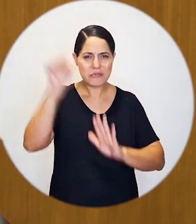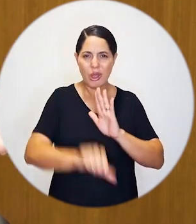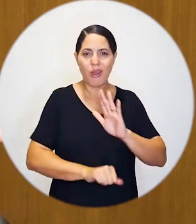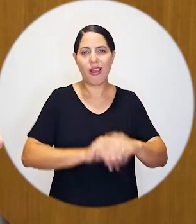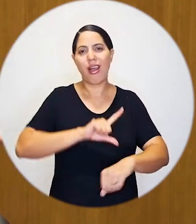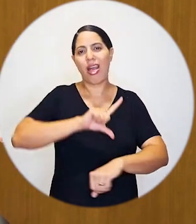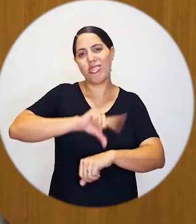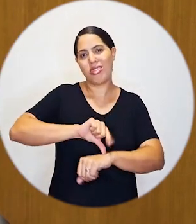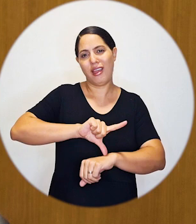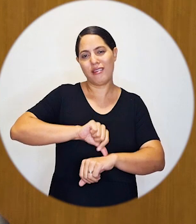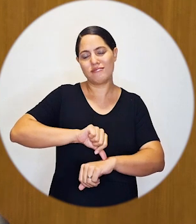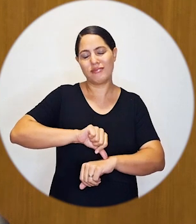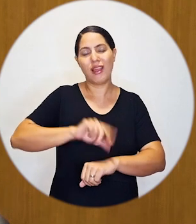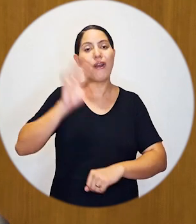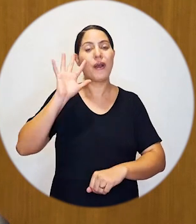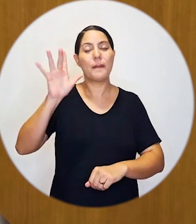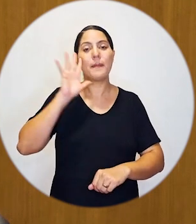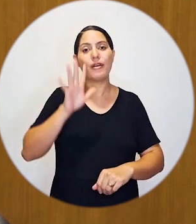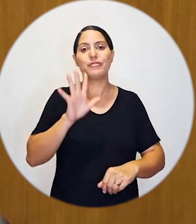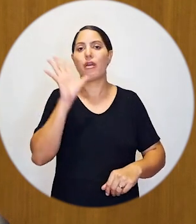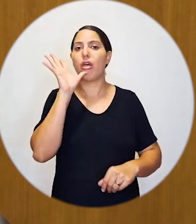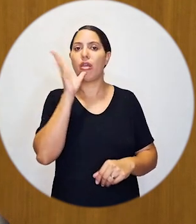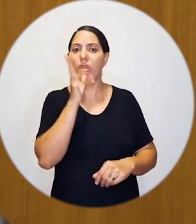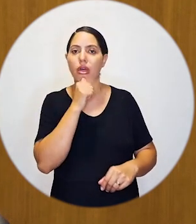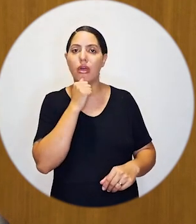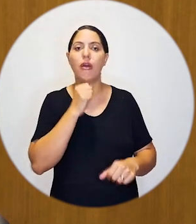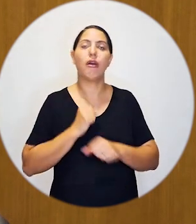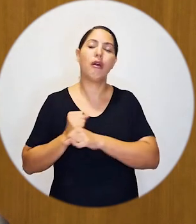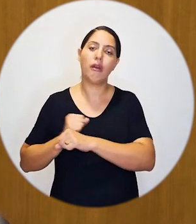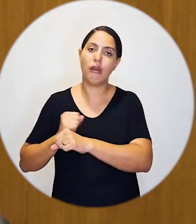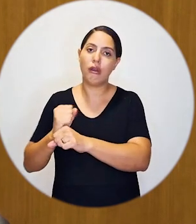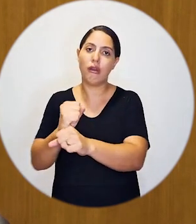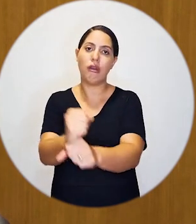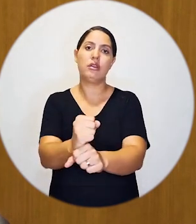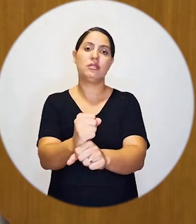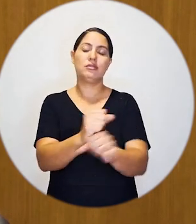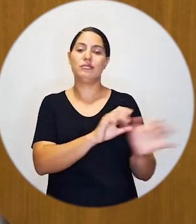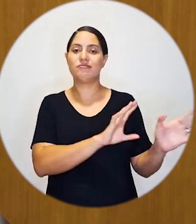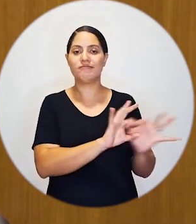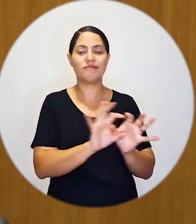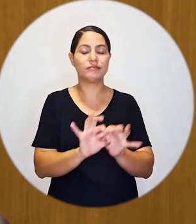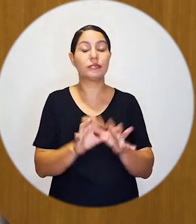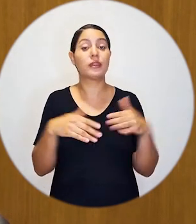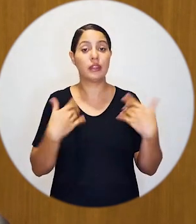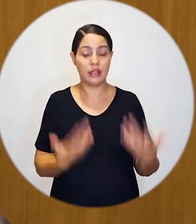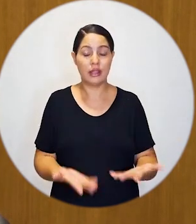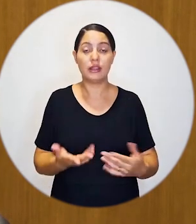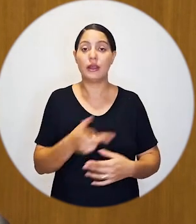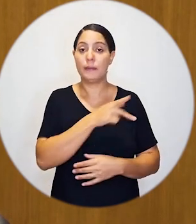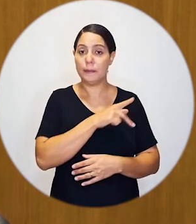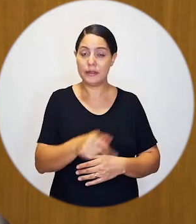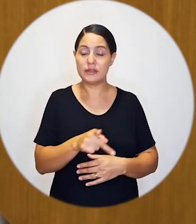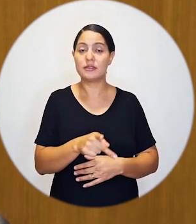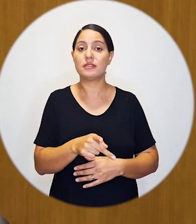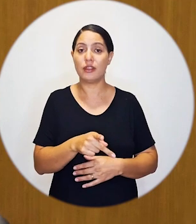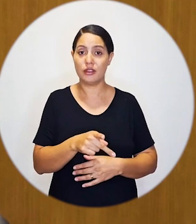que demora muitos anos. Ele diz que isso nada mais é do que injustiça qualificada. Então o presidente Herman fez uma força-tarefa no